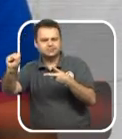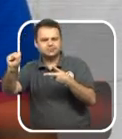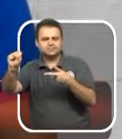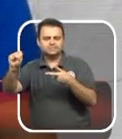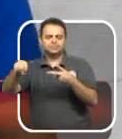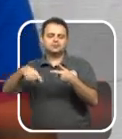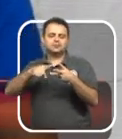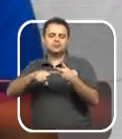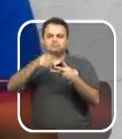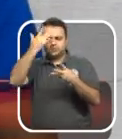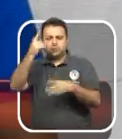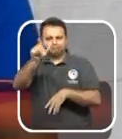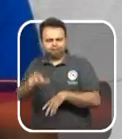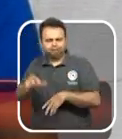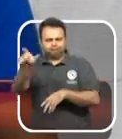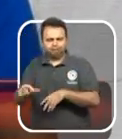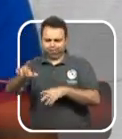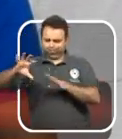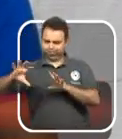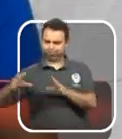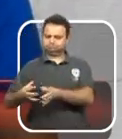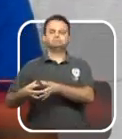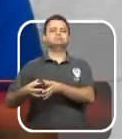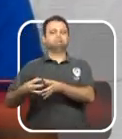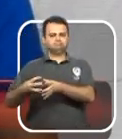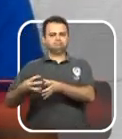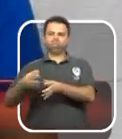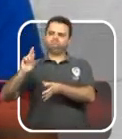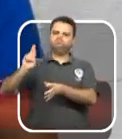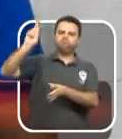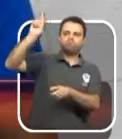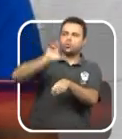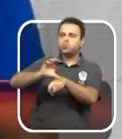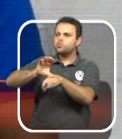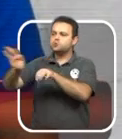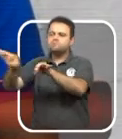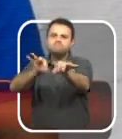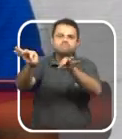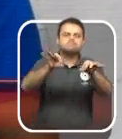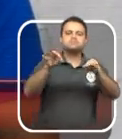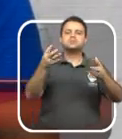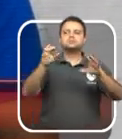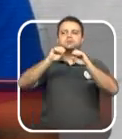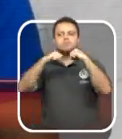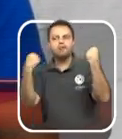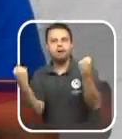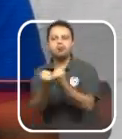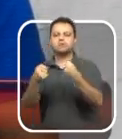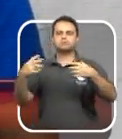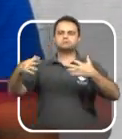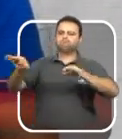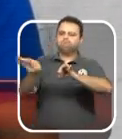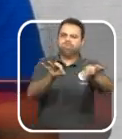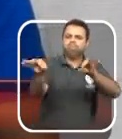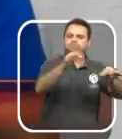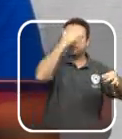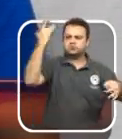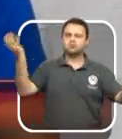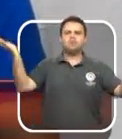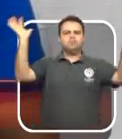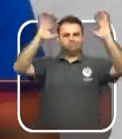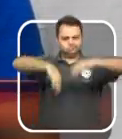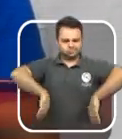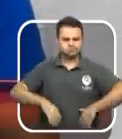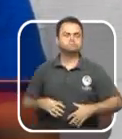Cris, enfim, né? São pessoas que têm participado de forma importante